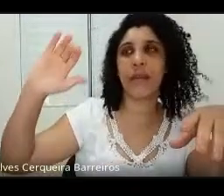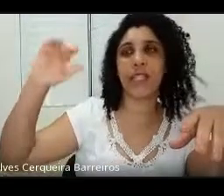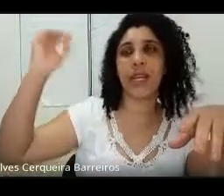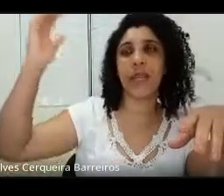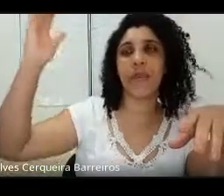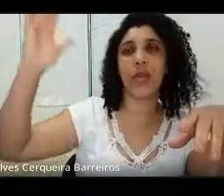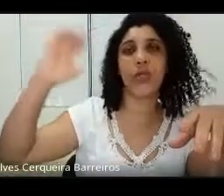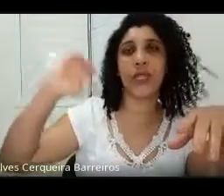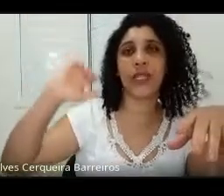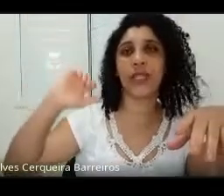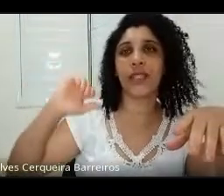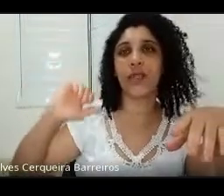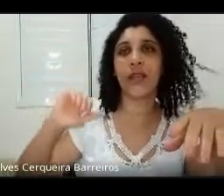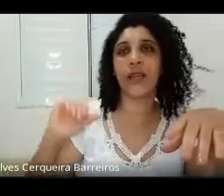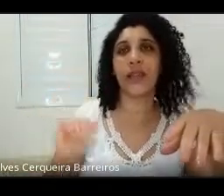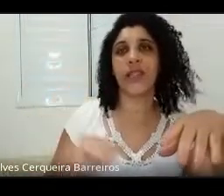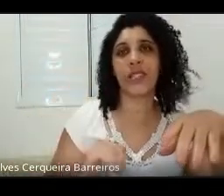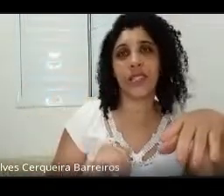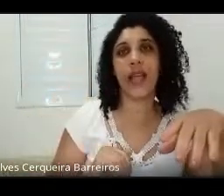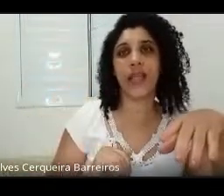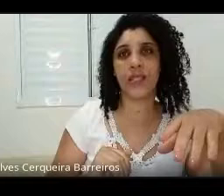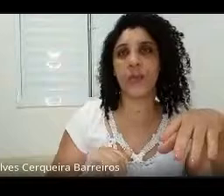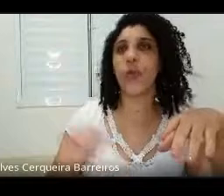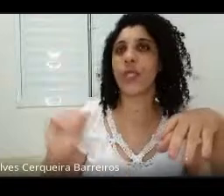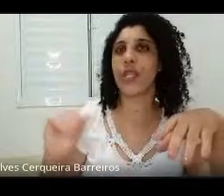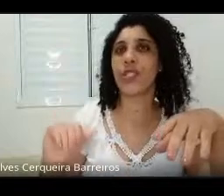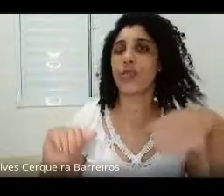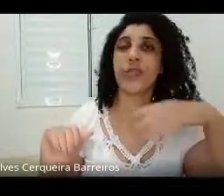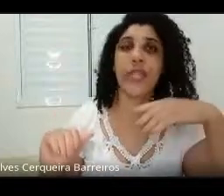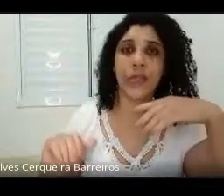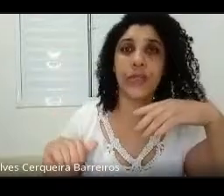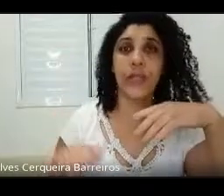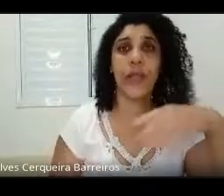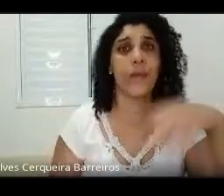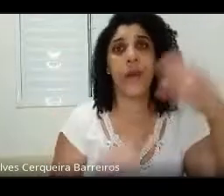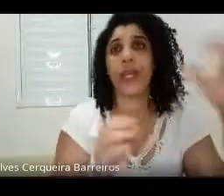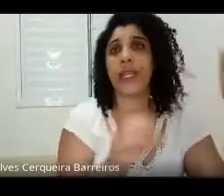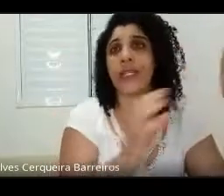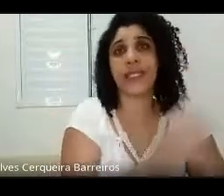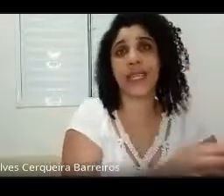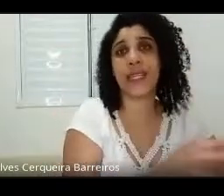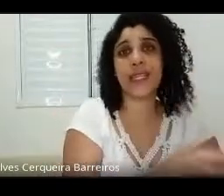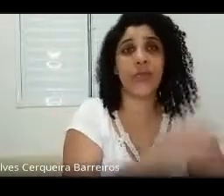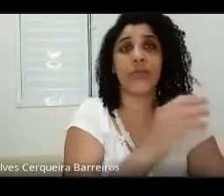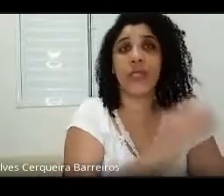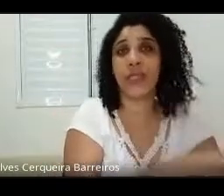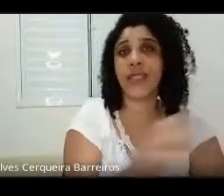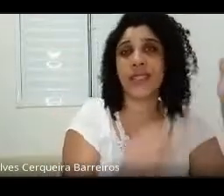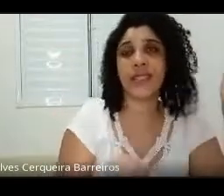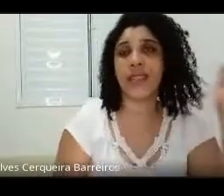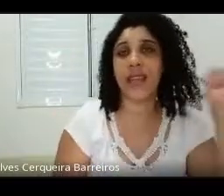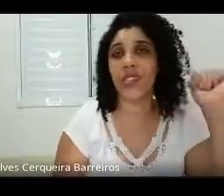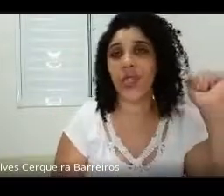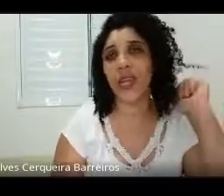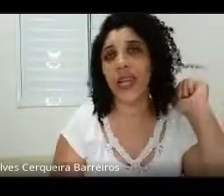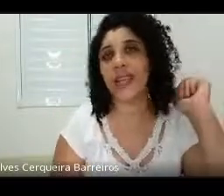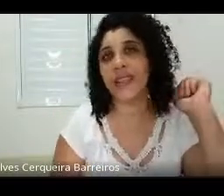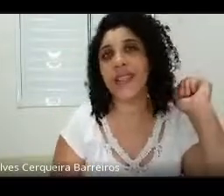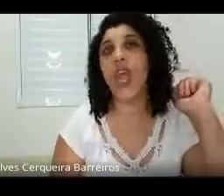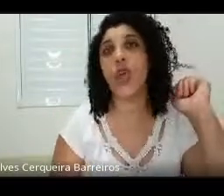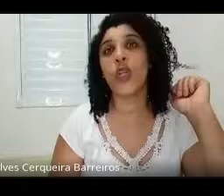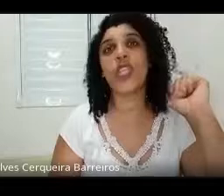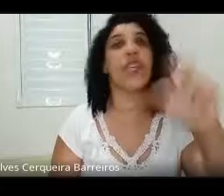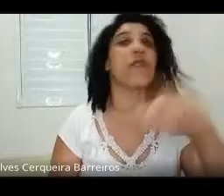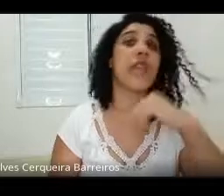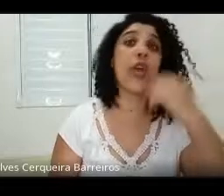a gramática ela é melhor do que da língua de sinais, por conta disso. Não, porque na sinalização não tem essa necessidade de colocar